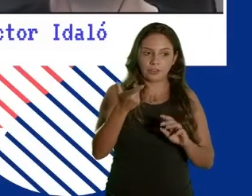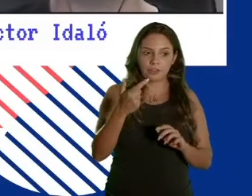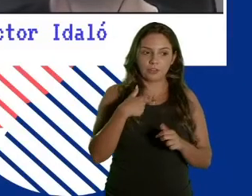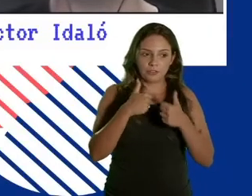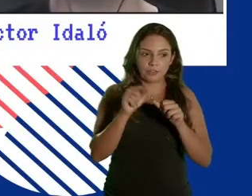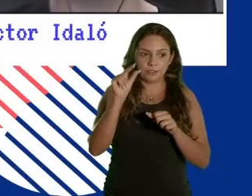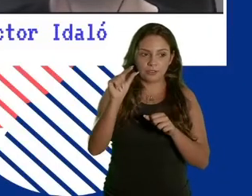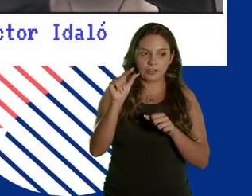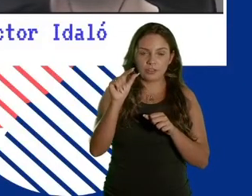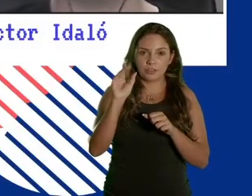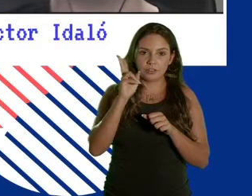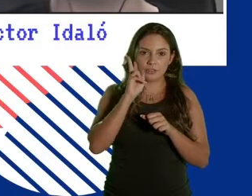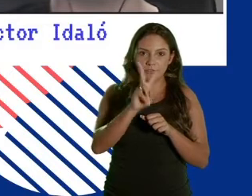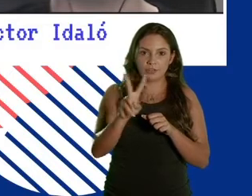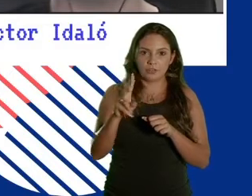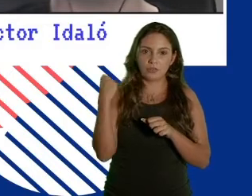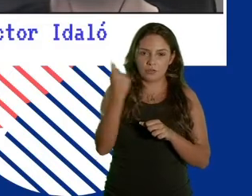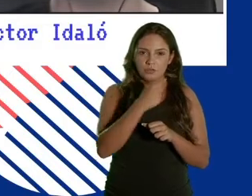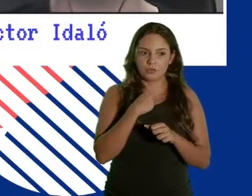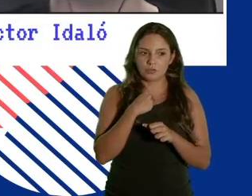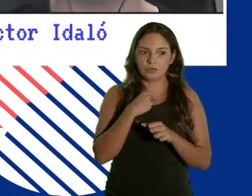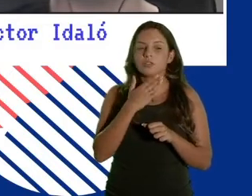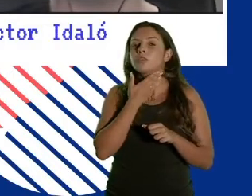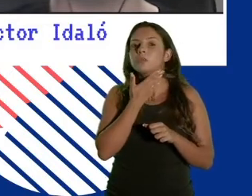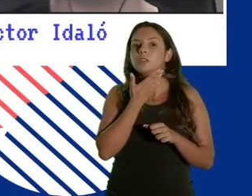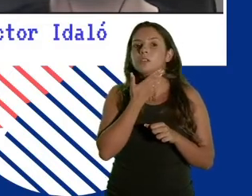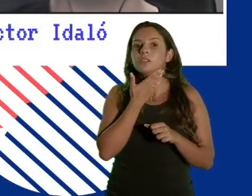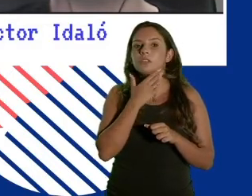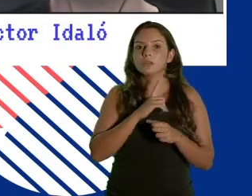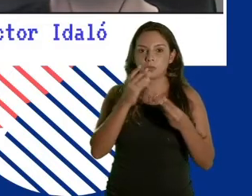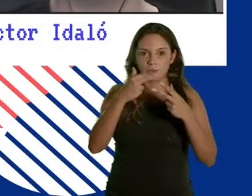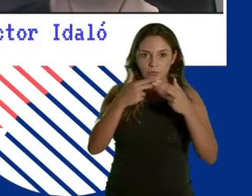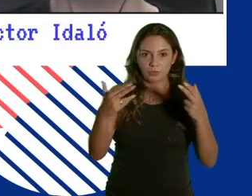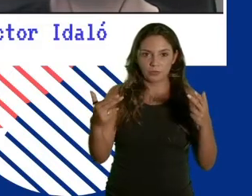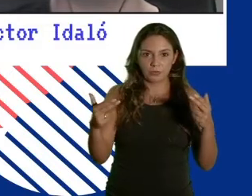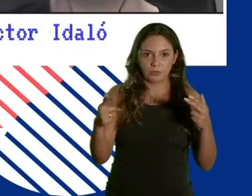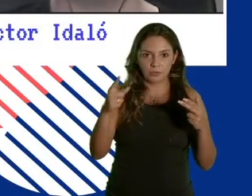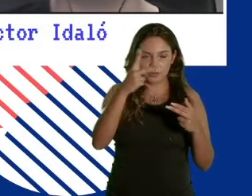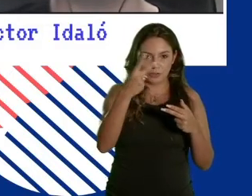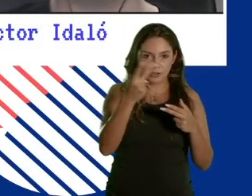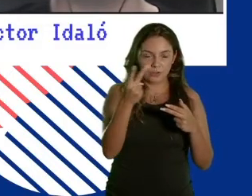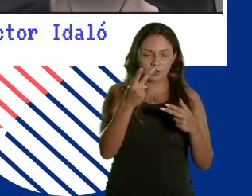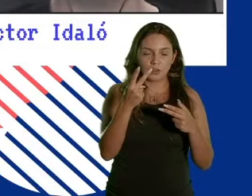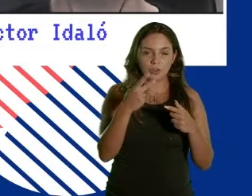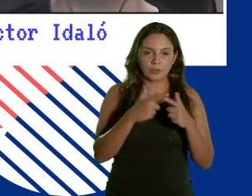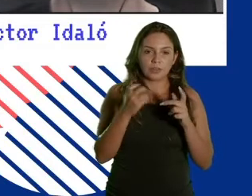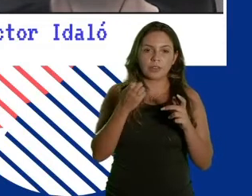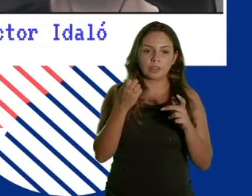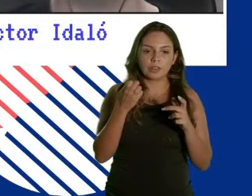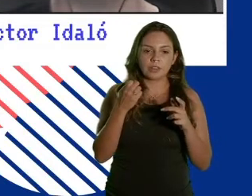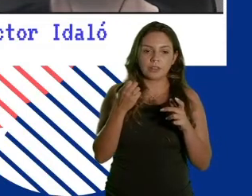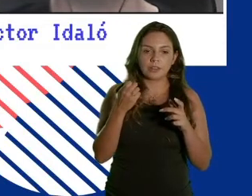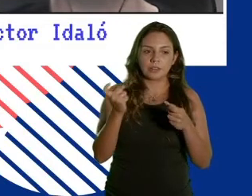dar uma passada aqui, que eu já vi que no nosso bate-papo aqui há muita coisa bacana sobre vocês dois. Mas antes eu queria aproveitar